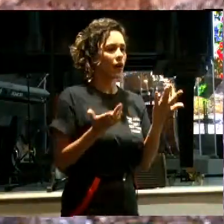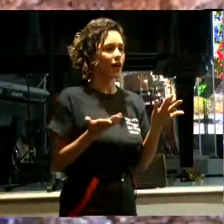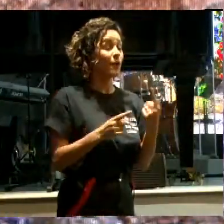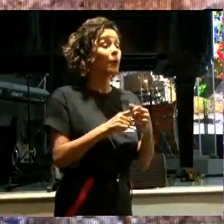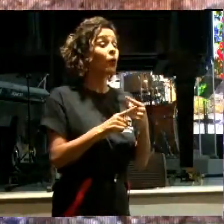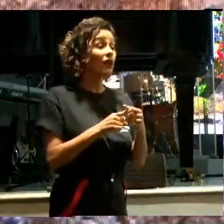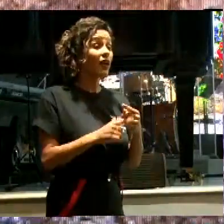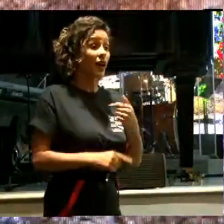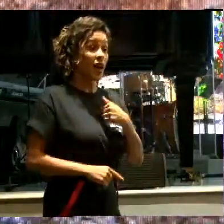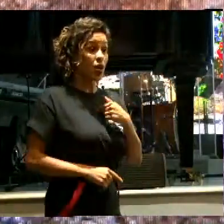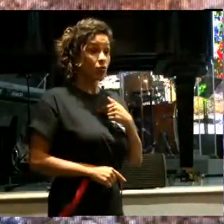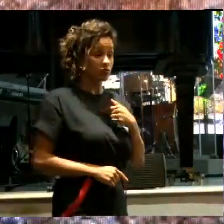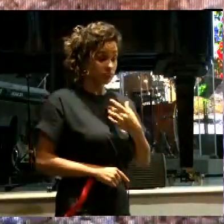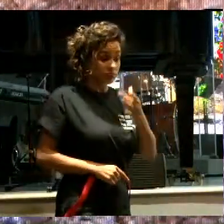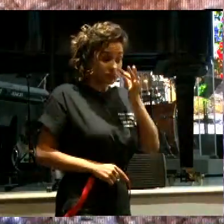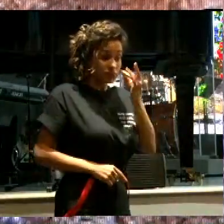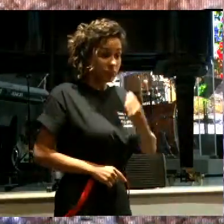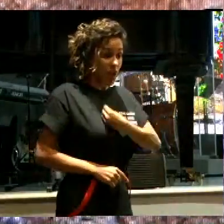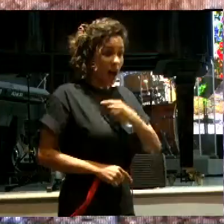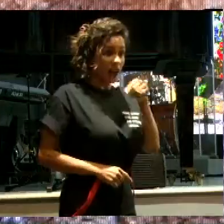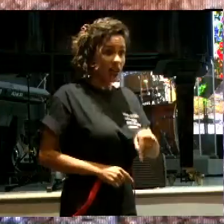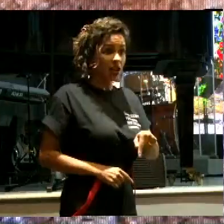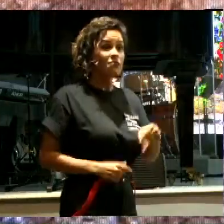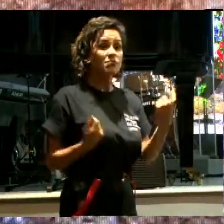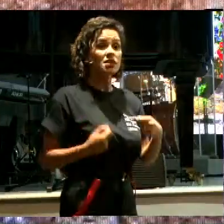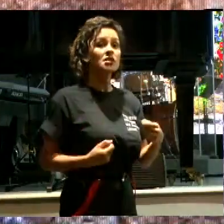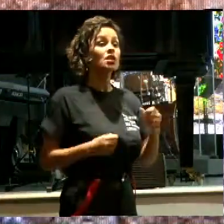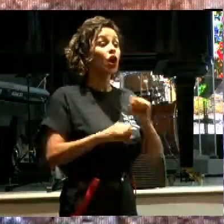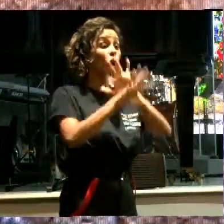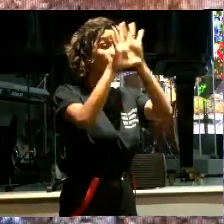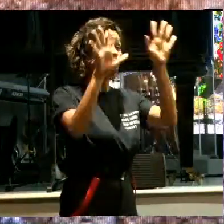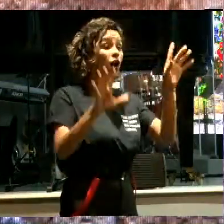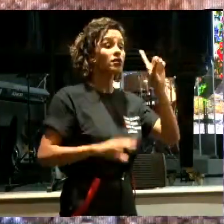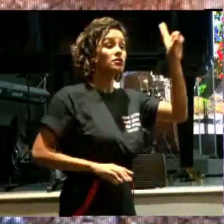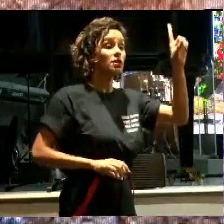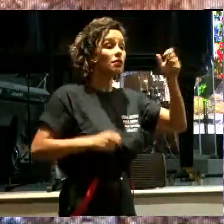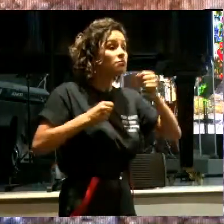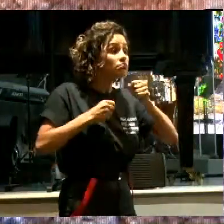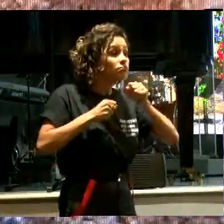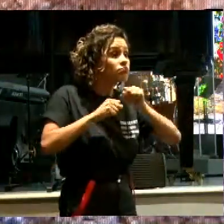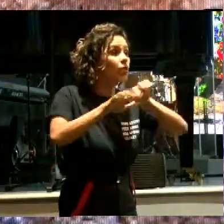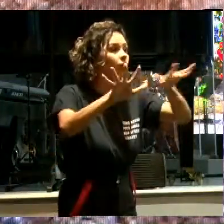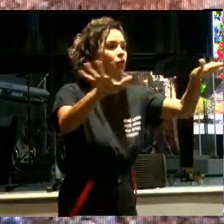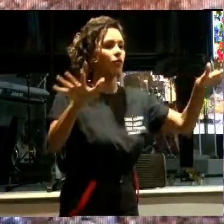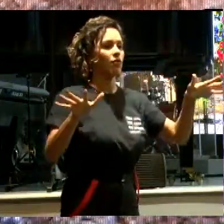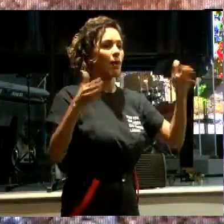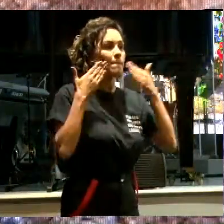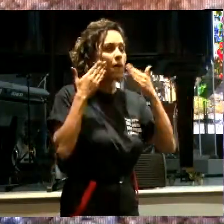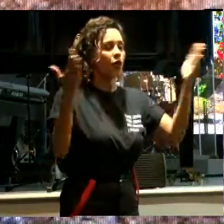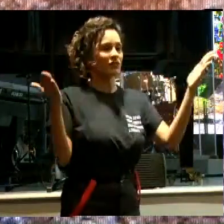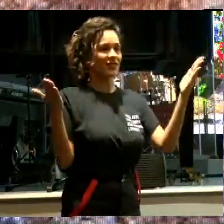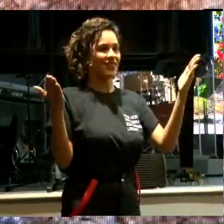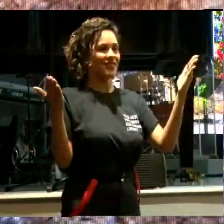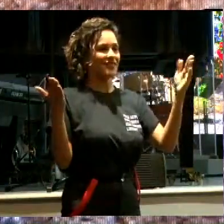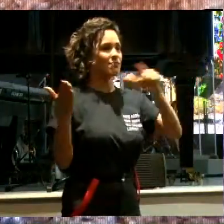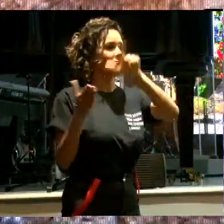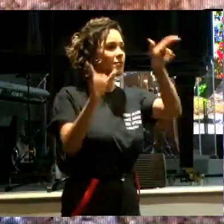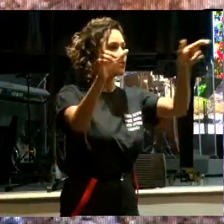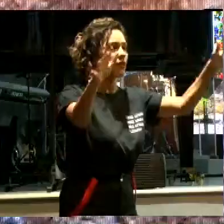deixar a glória de Deus transparecer. E as pessoas reconhecerem e verem a glória de